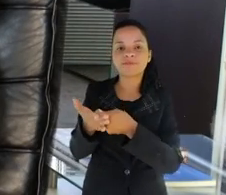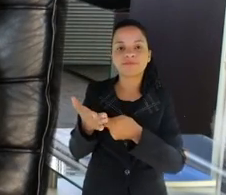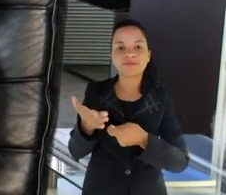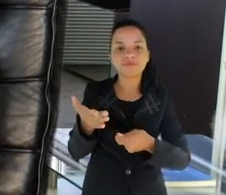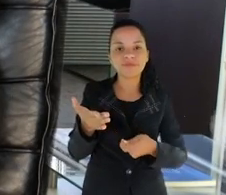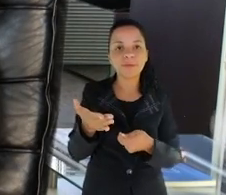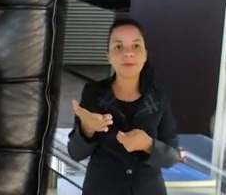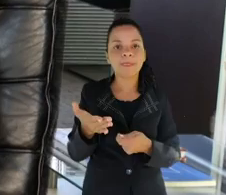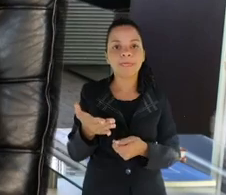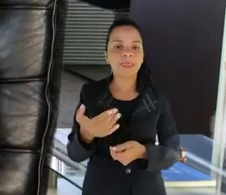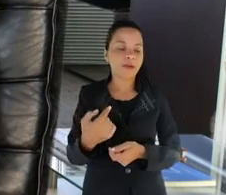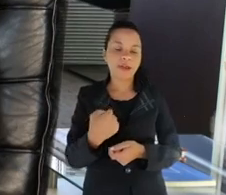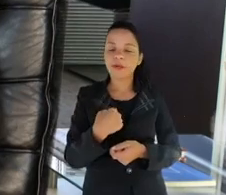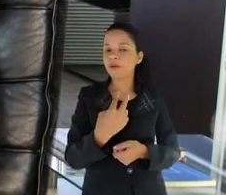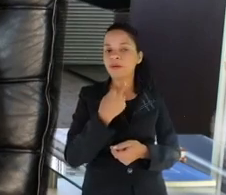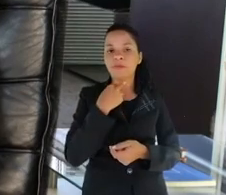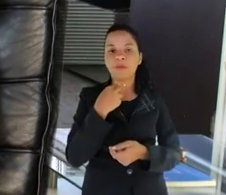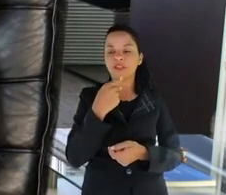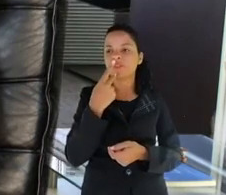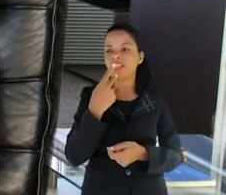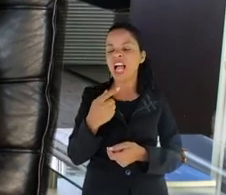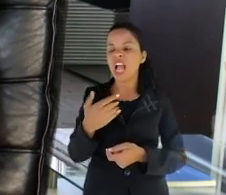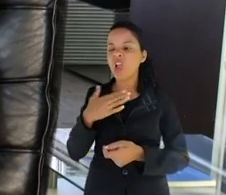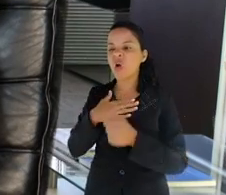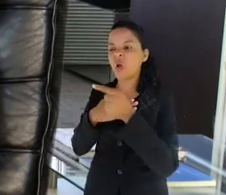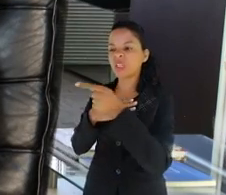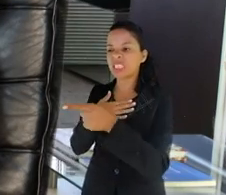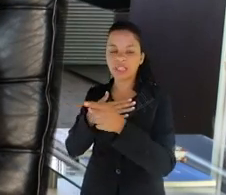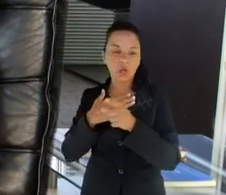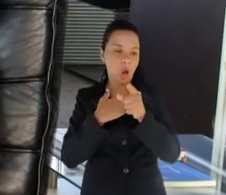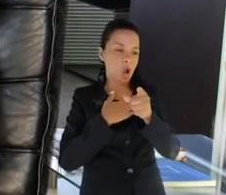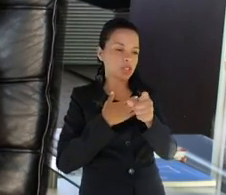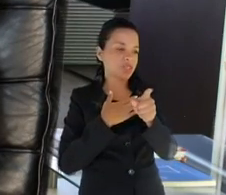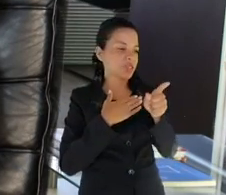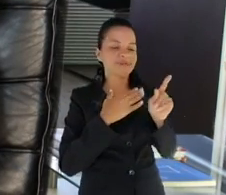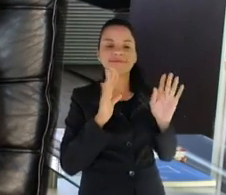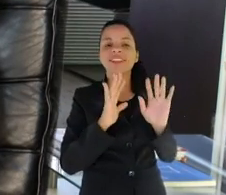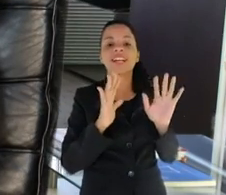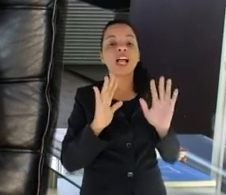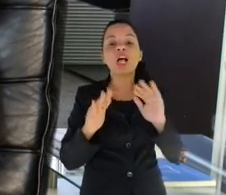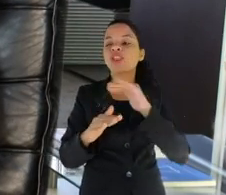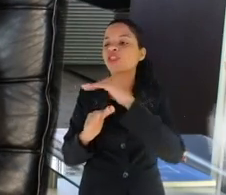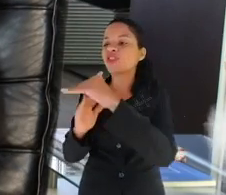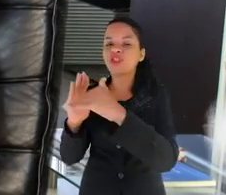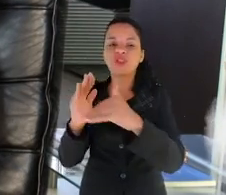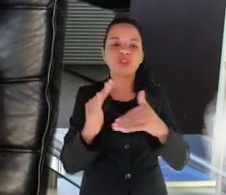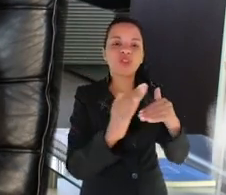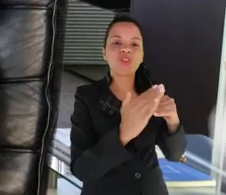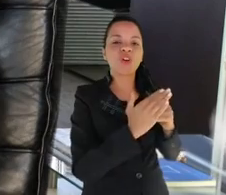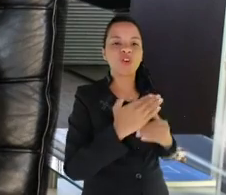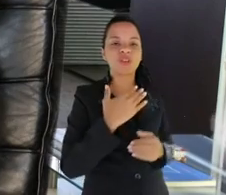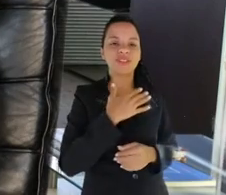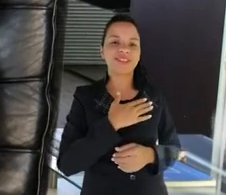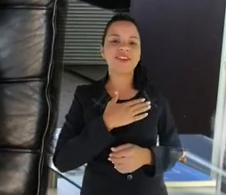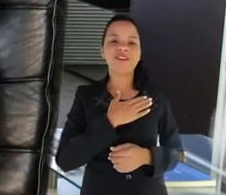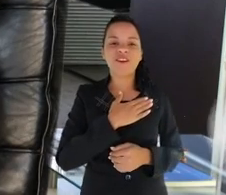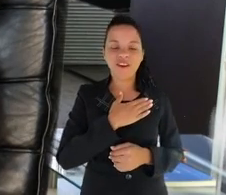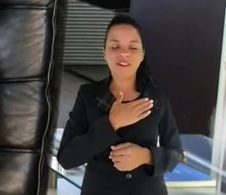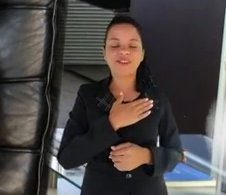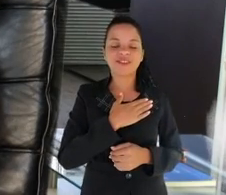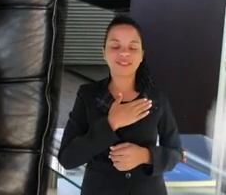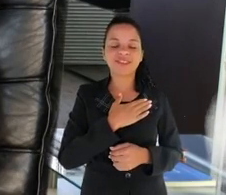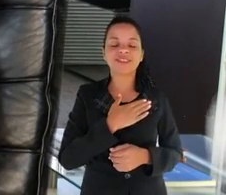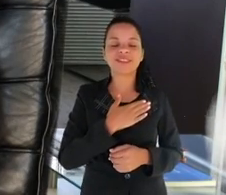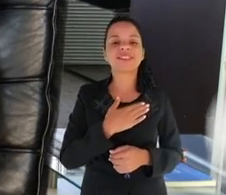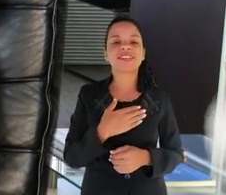prefiro um ou outro. Eu gosto de todos, e todos deixam marcas em mim e um pouquinho da